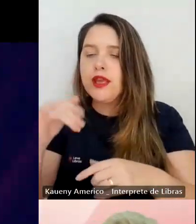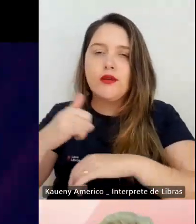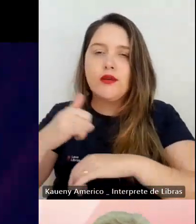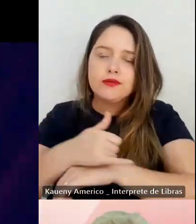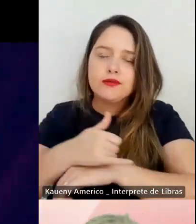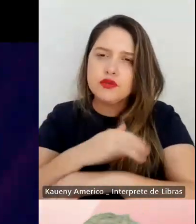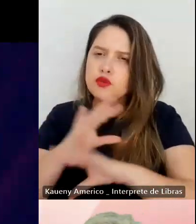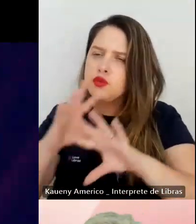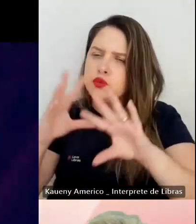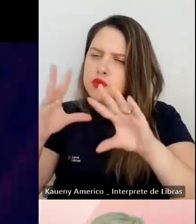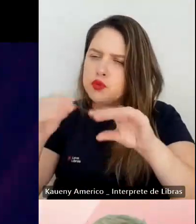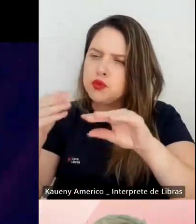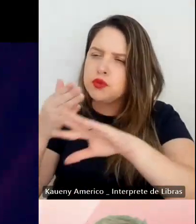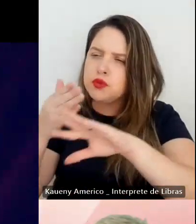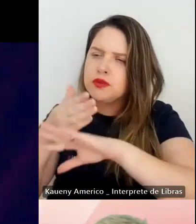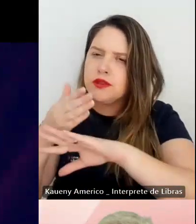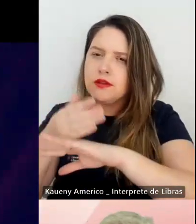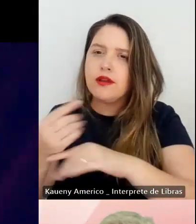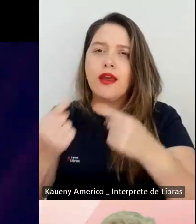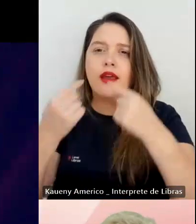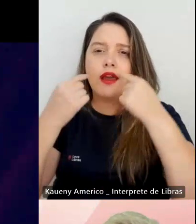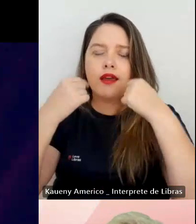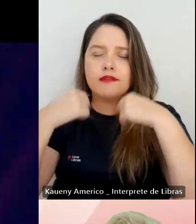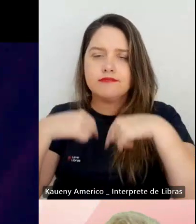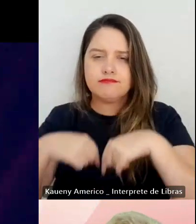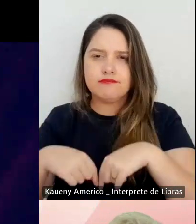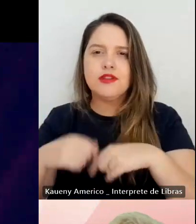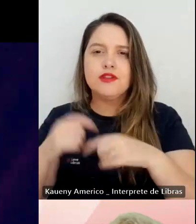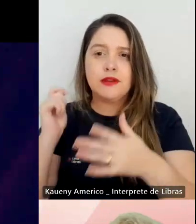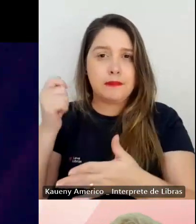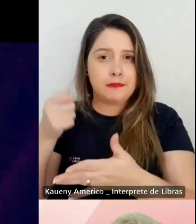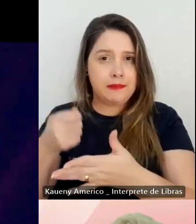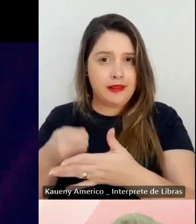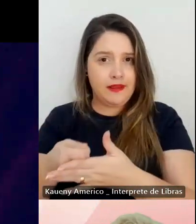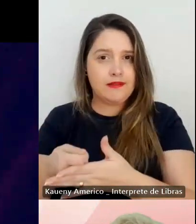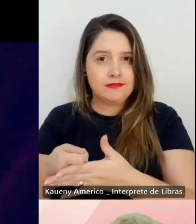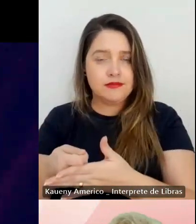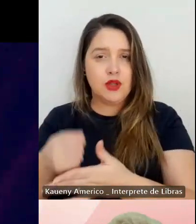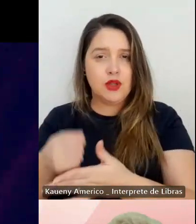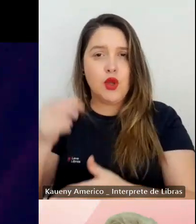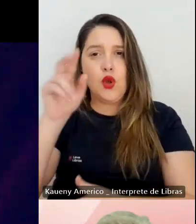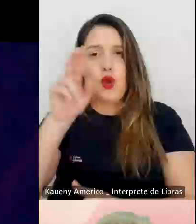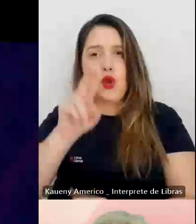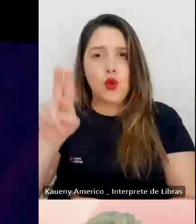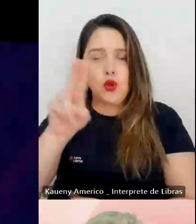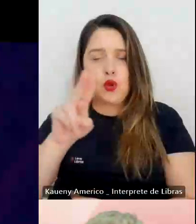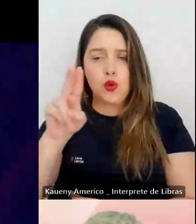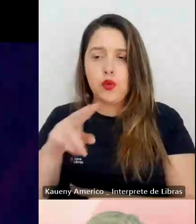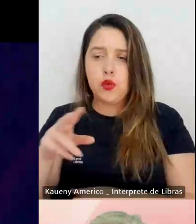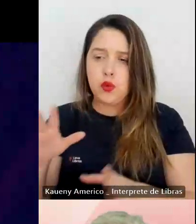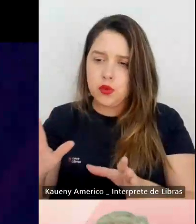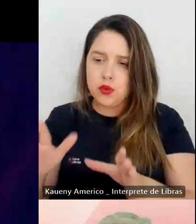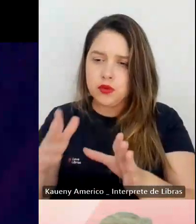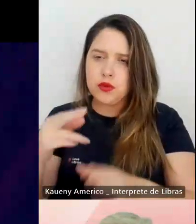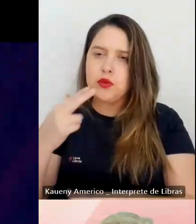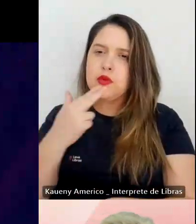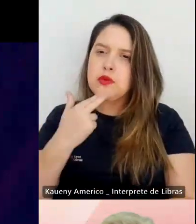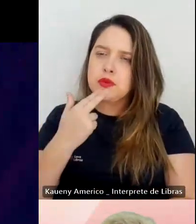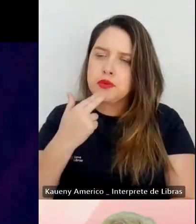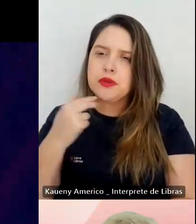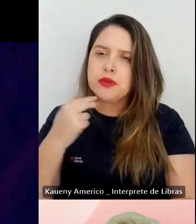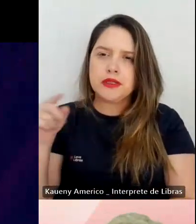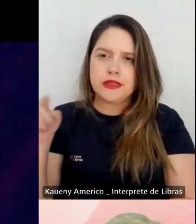pela nossa boca, o preço a gente vai pagar. Aqui a utilização do auxílio do nutricionista, eu acho que é uma coisa já